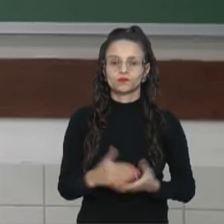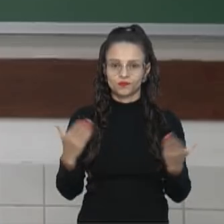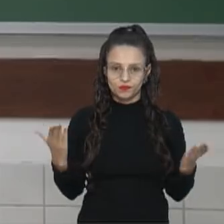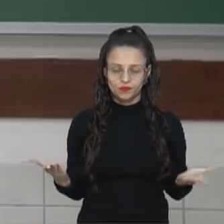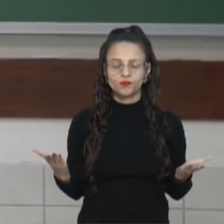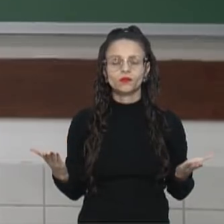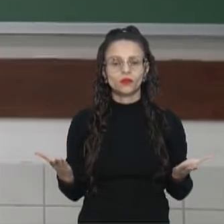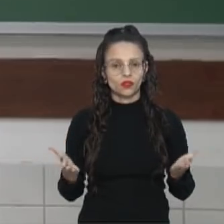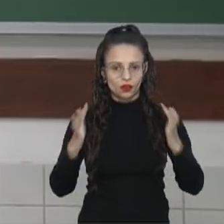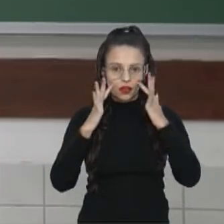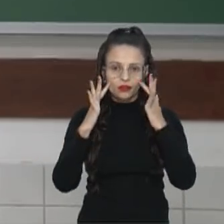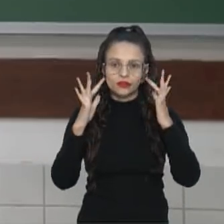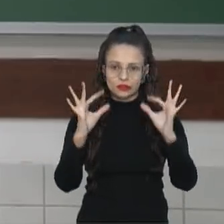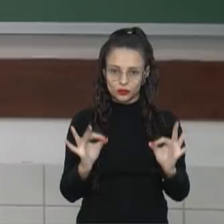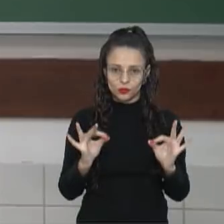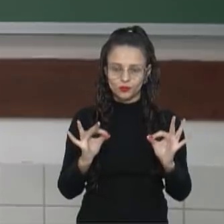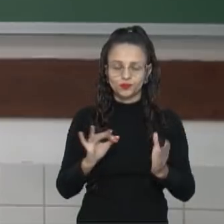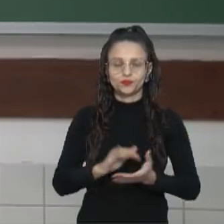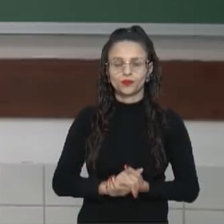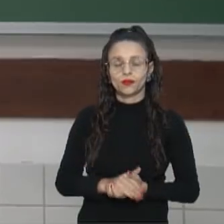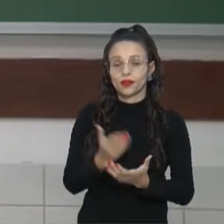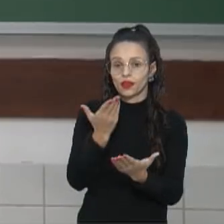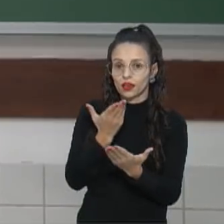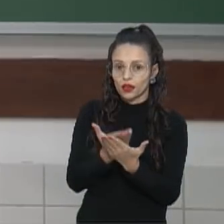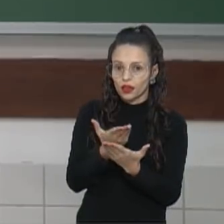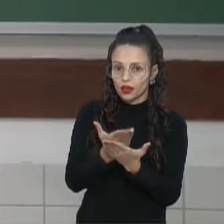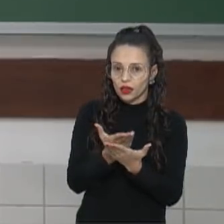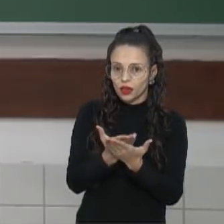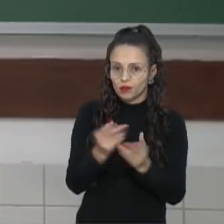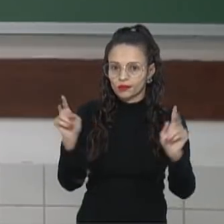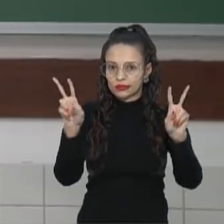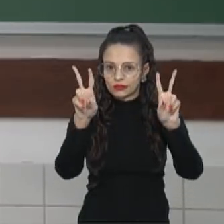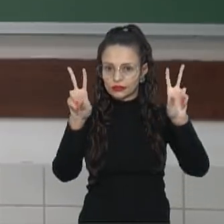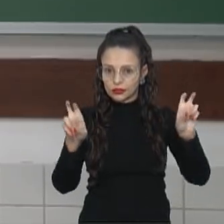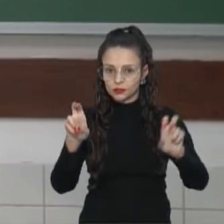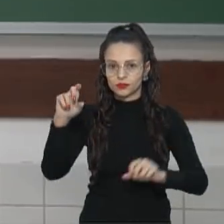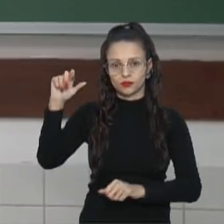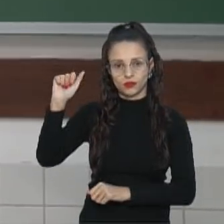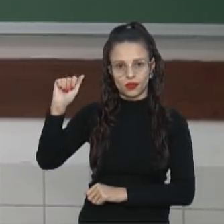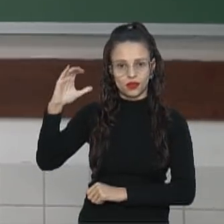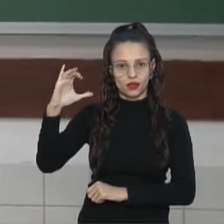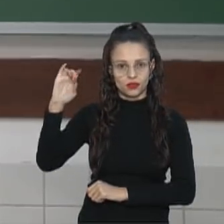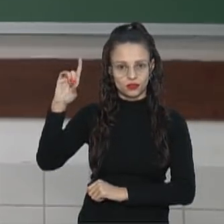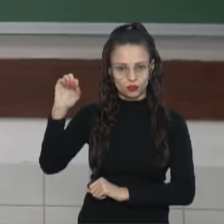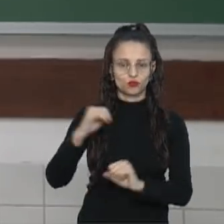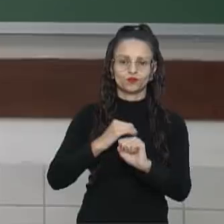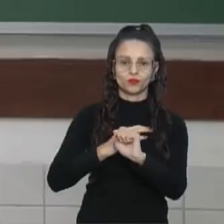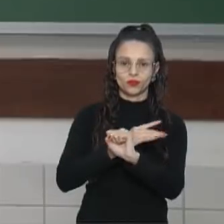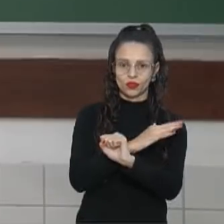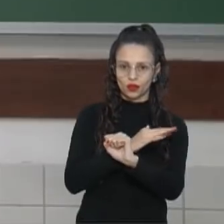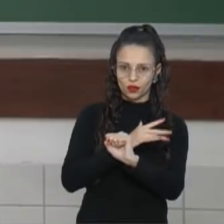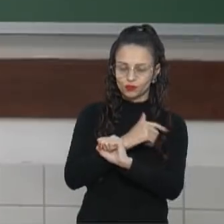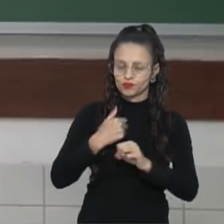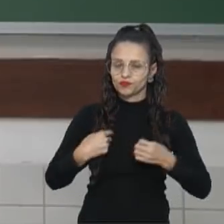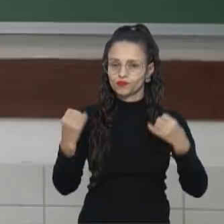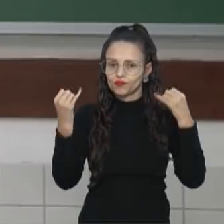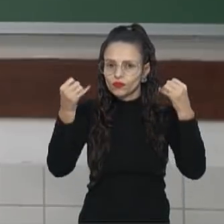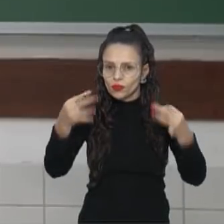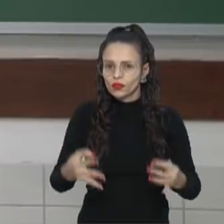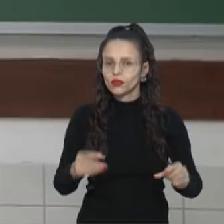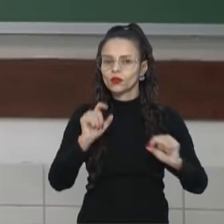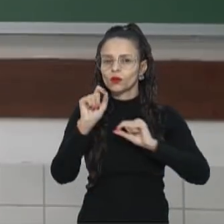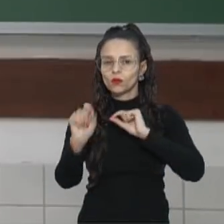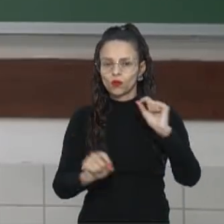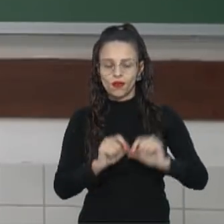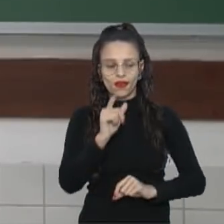Meninos e meninas, presta atenção. Lá na aula de ácidos, eu comentei para vocês que a água, ela sempre reage com uma substância presente no